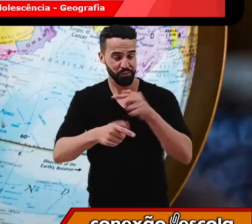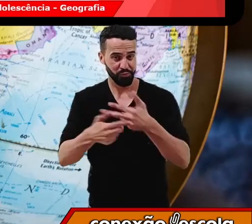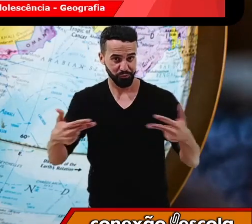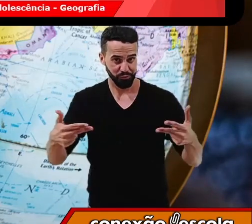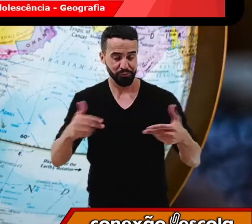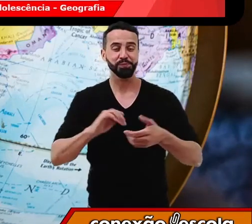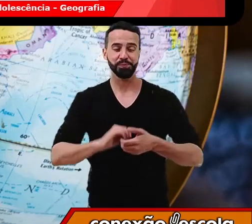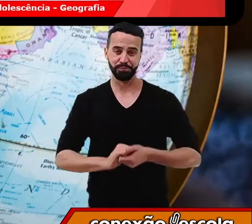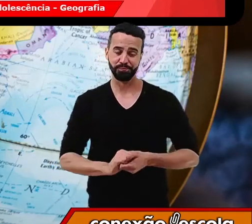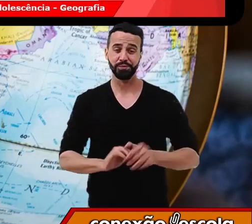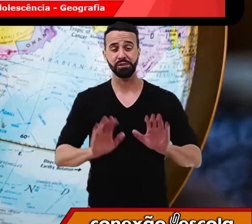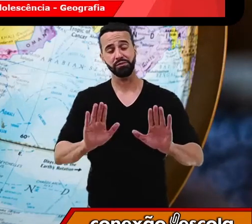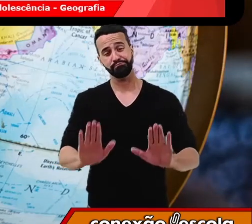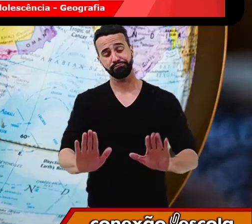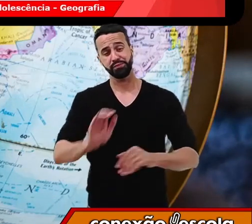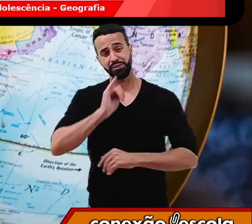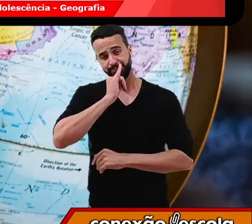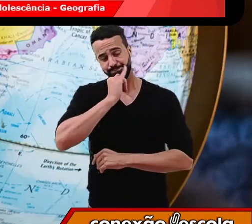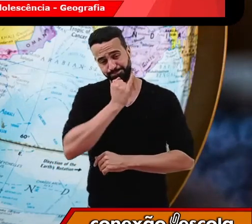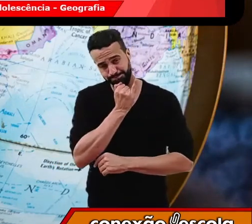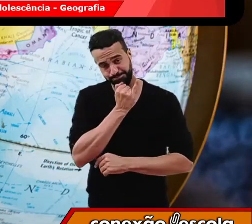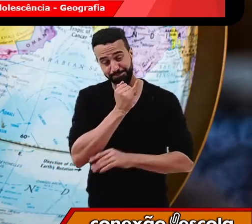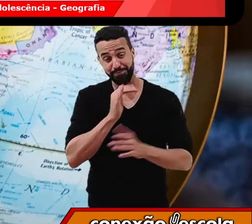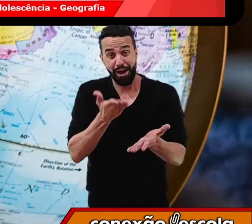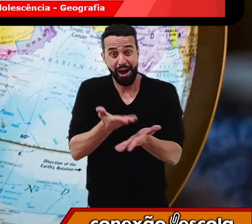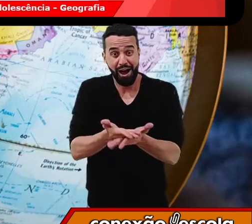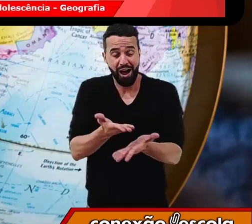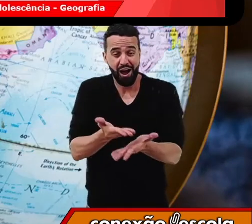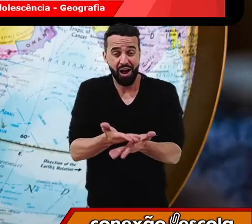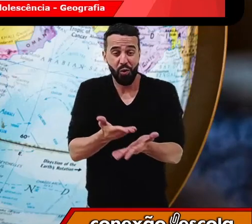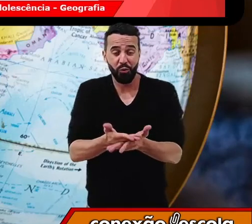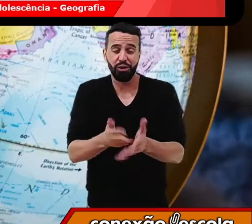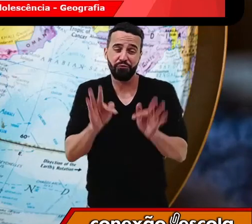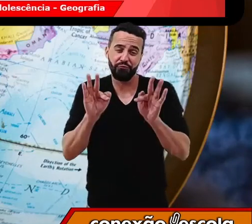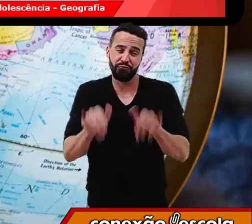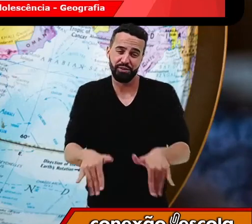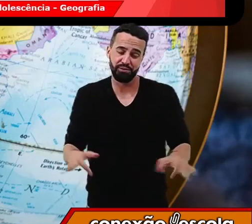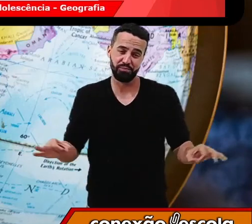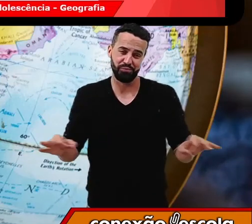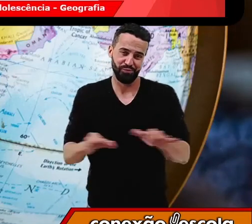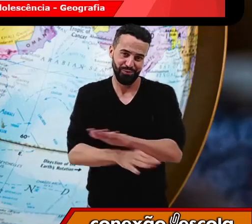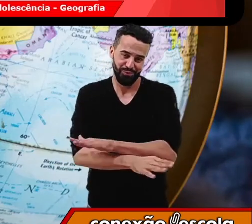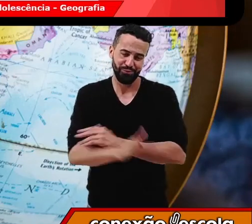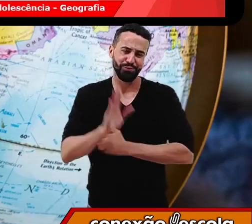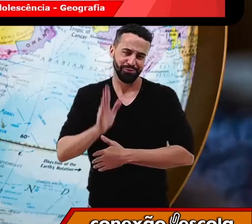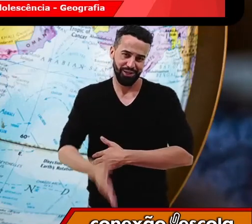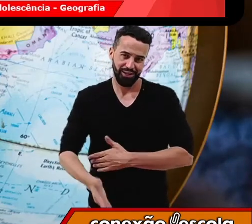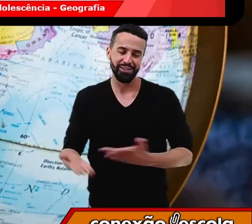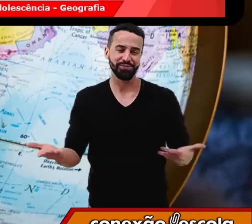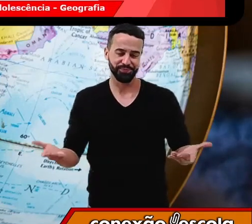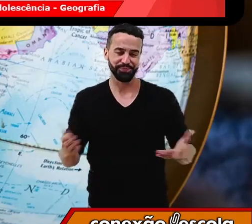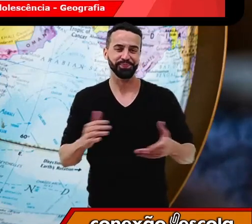E, infelizmente, a nossa aula de hoje vai ficando por aqui, vai